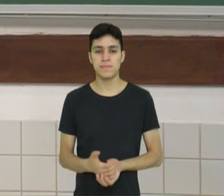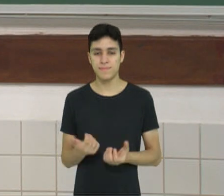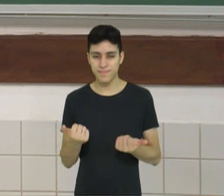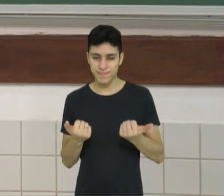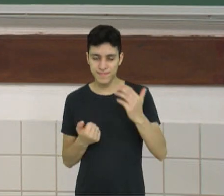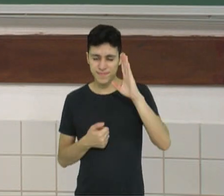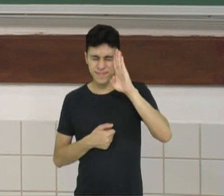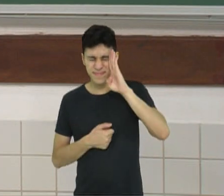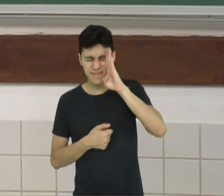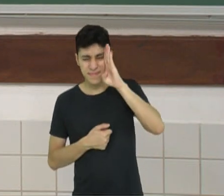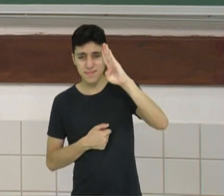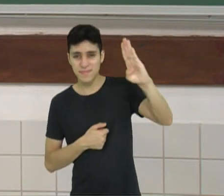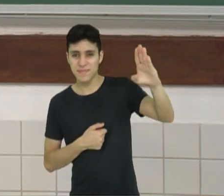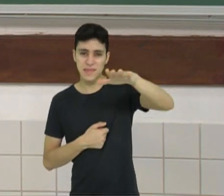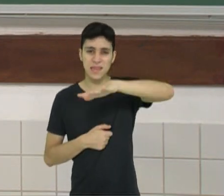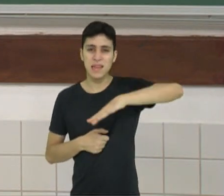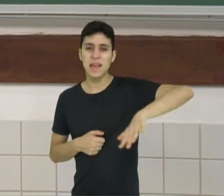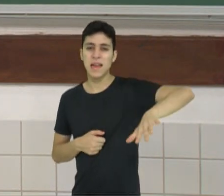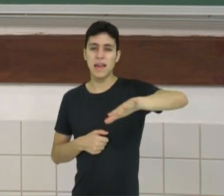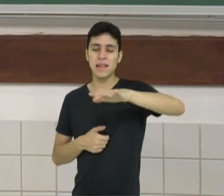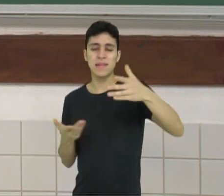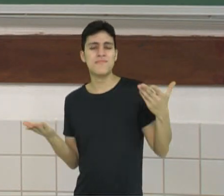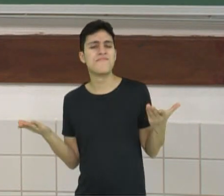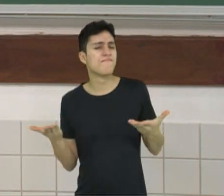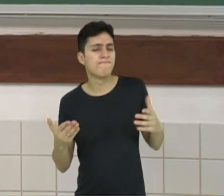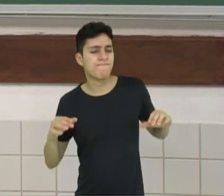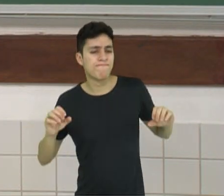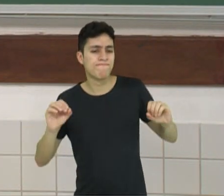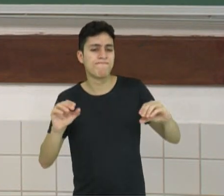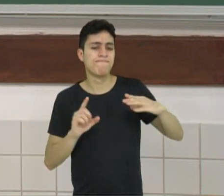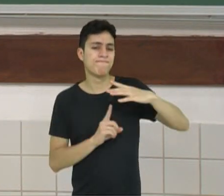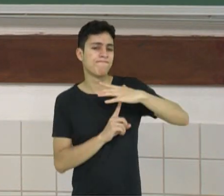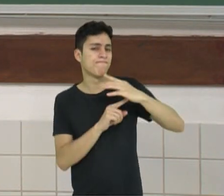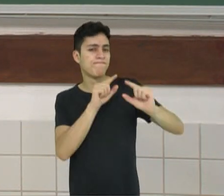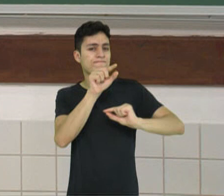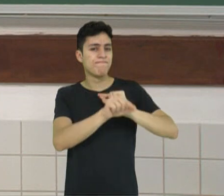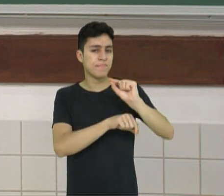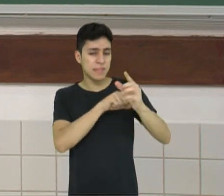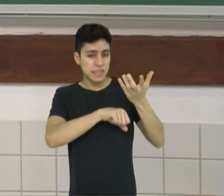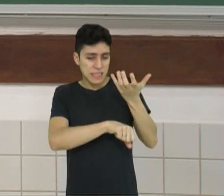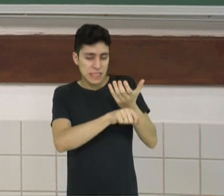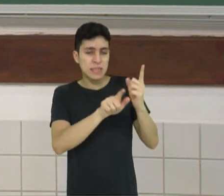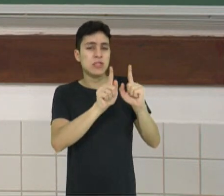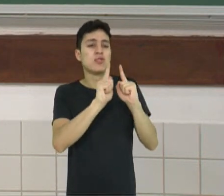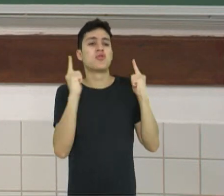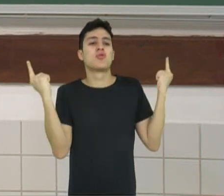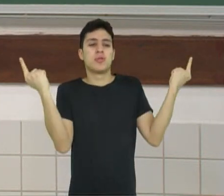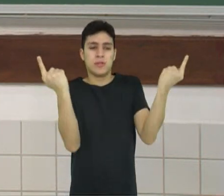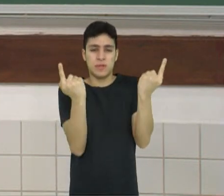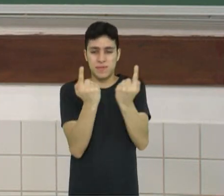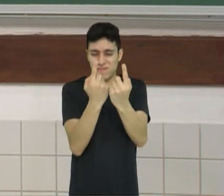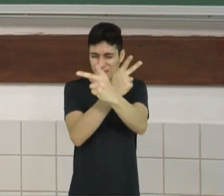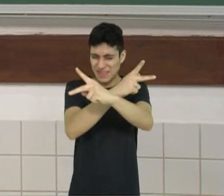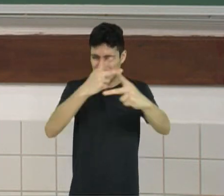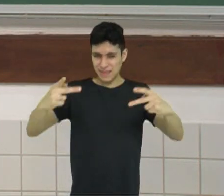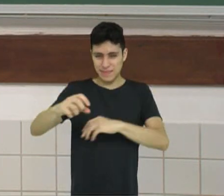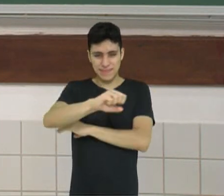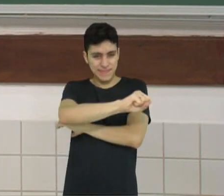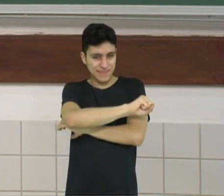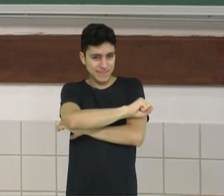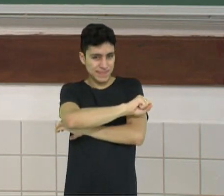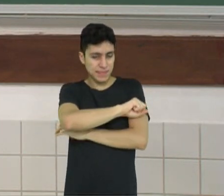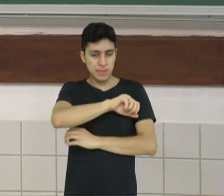Salve, salve galera! Professor Vladimir na área com mais uma aula Paraná de Geografia para você do 8º ano do ensino fundamental.